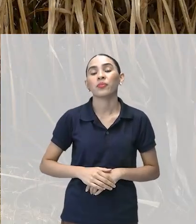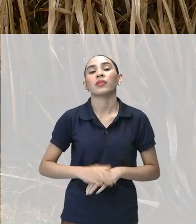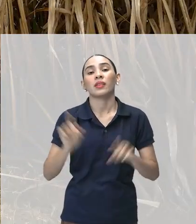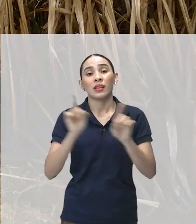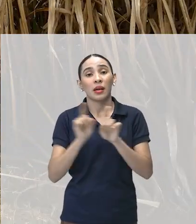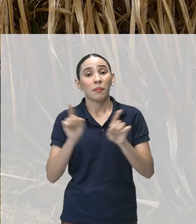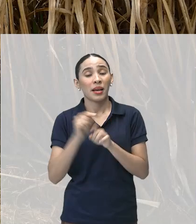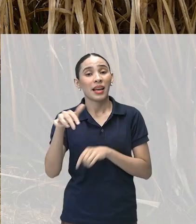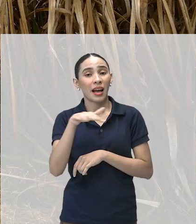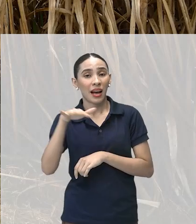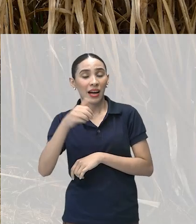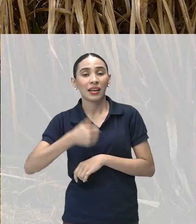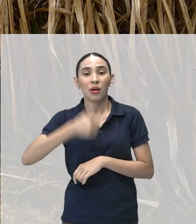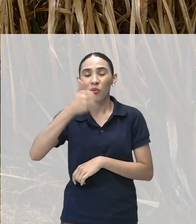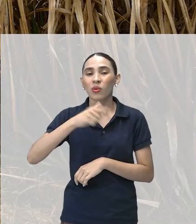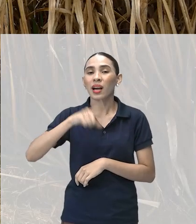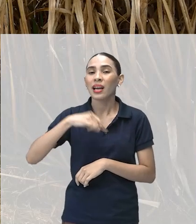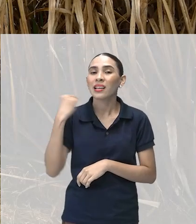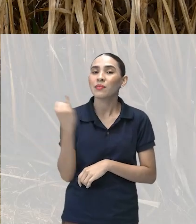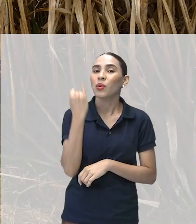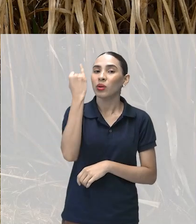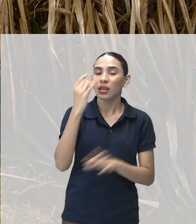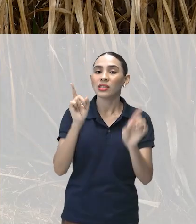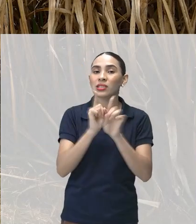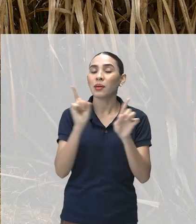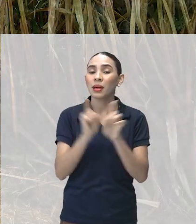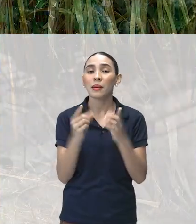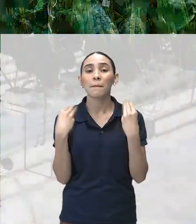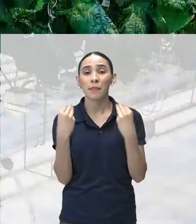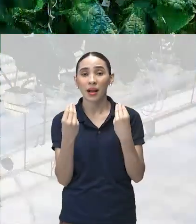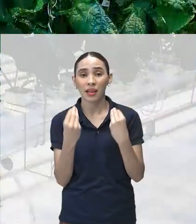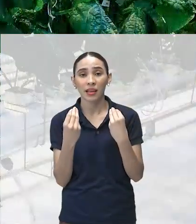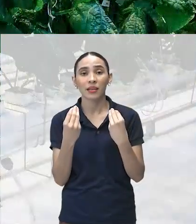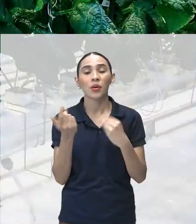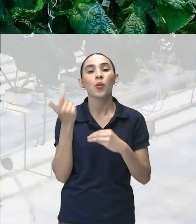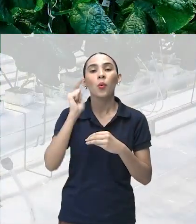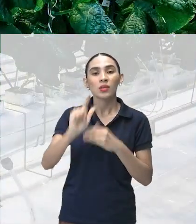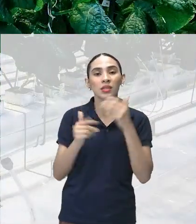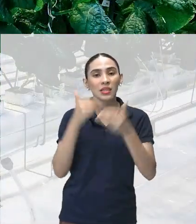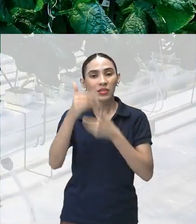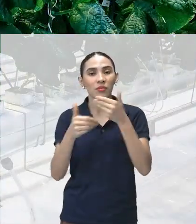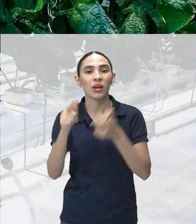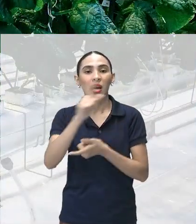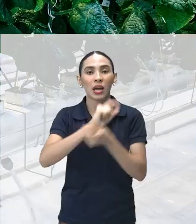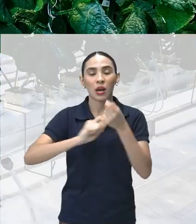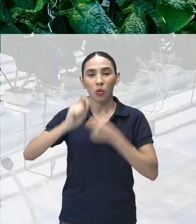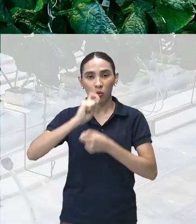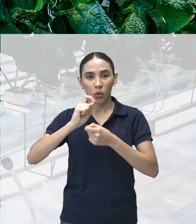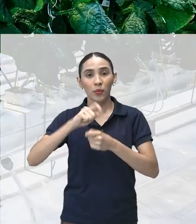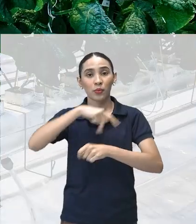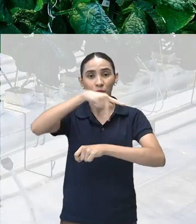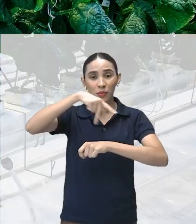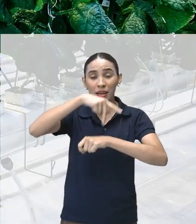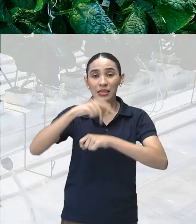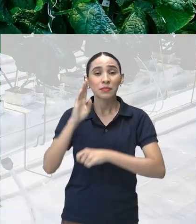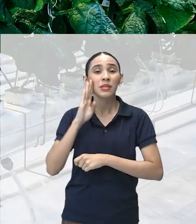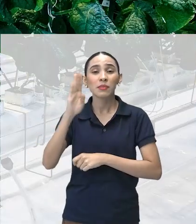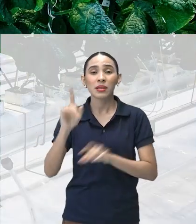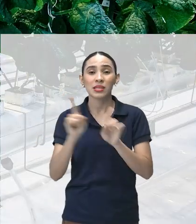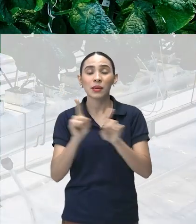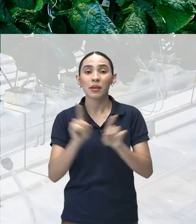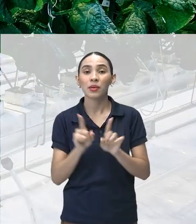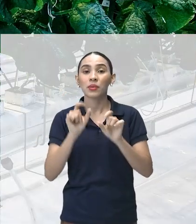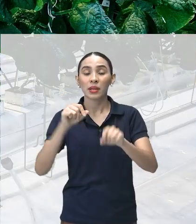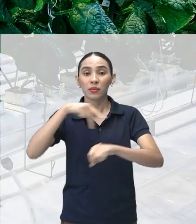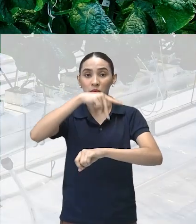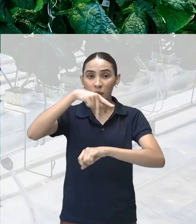o setor primário, gente, é muito importante para o desenvolvimento econômico de um país, principalmente o